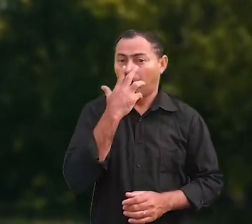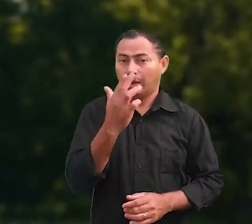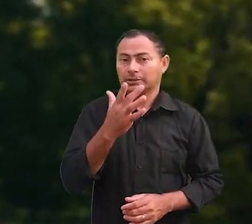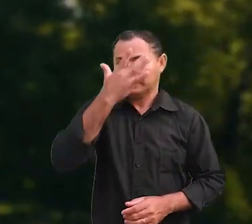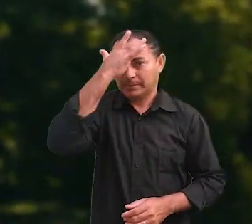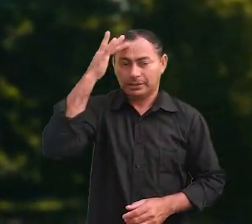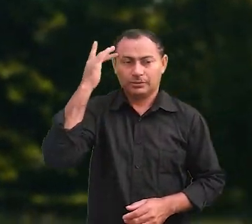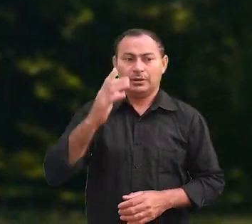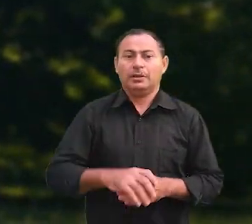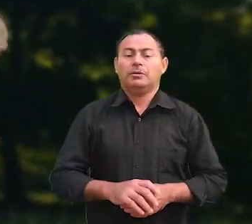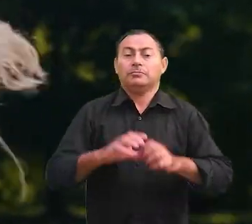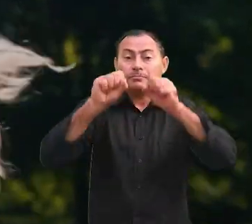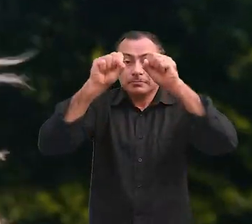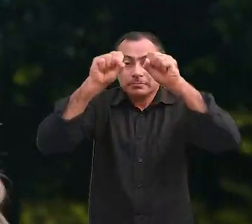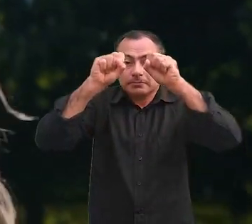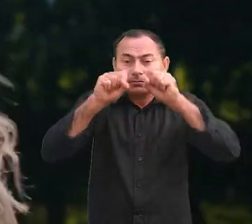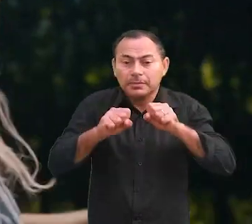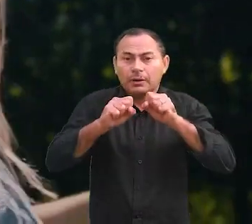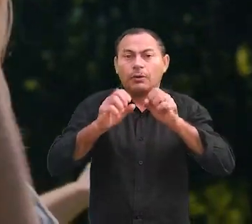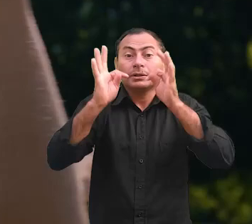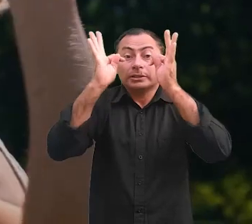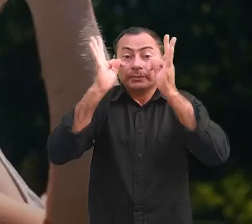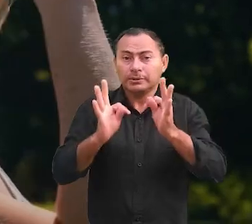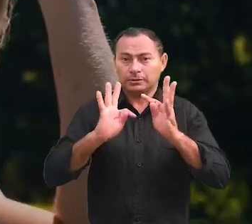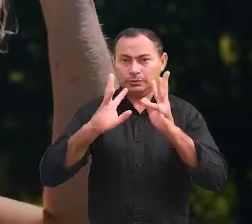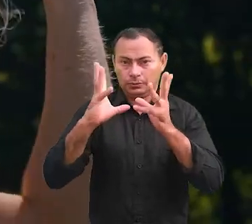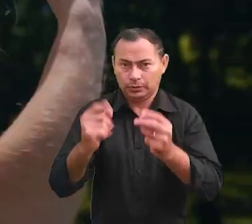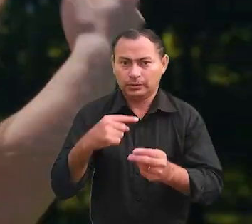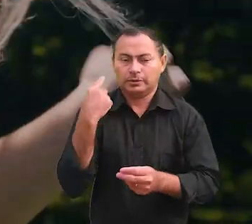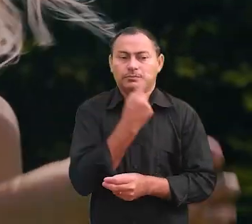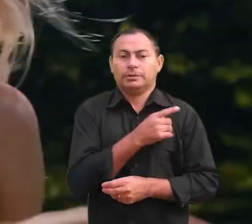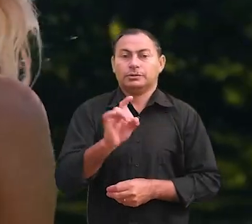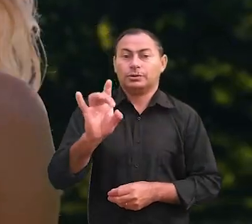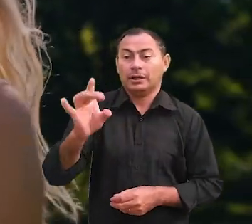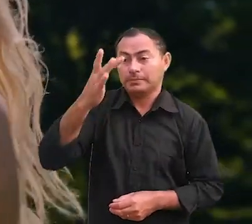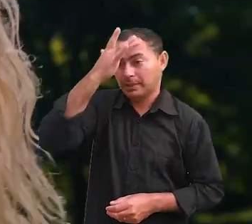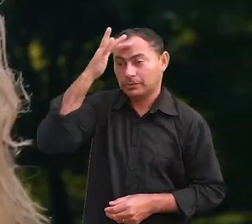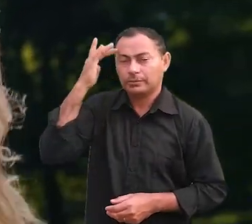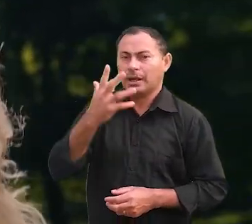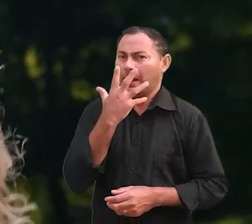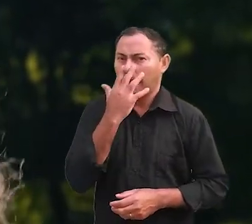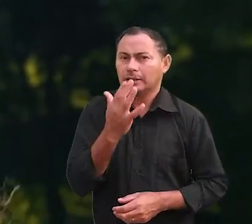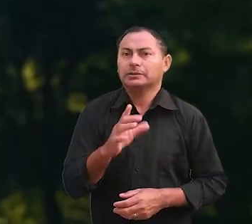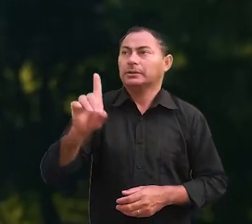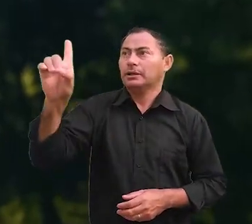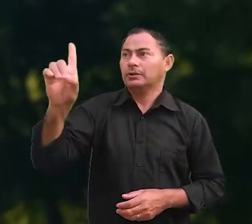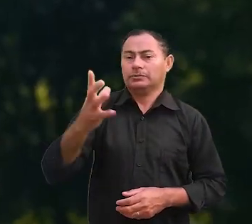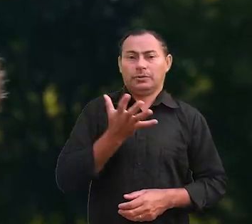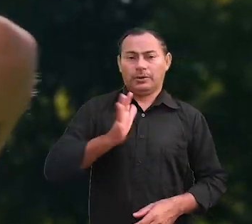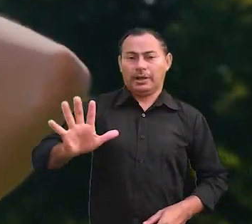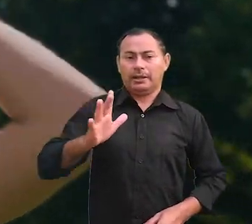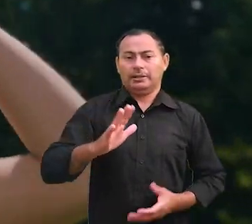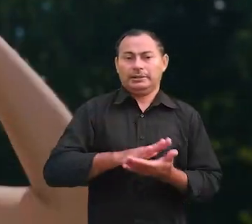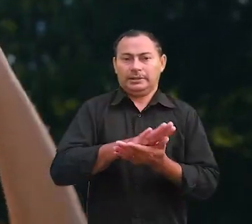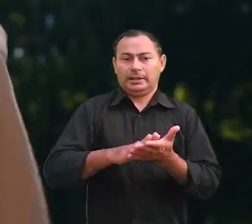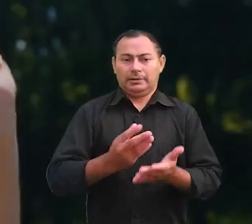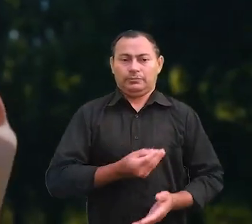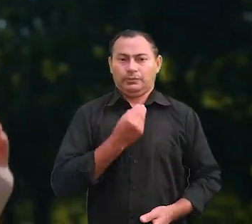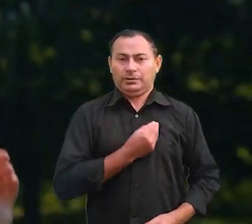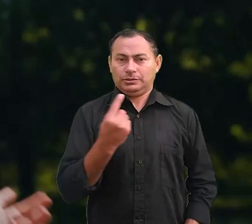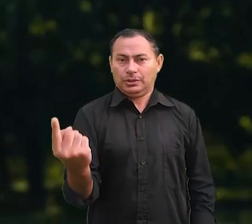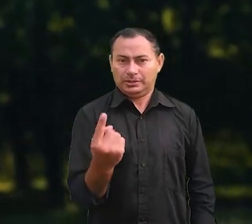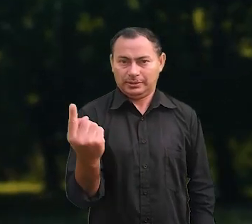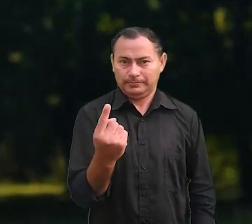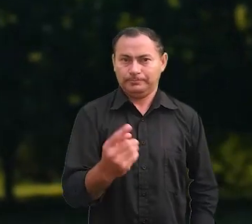acho que essas pessoas são um grande testemunho para todos nós com exceção dessas pessoas Acho que Deus não quer que